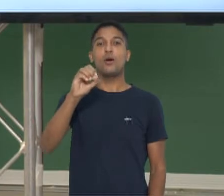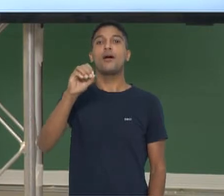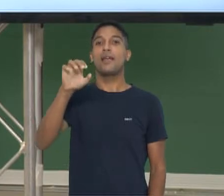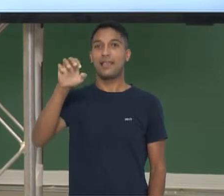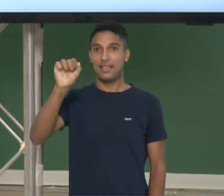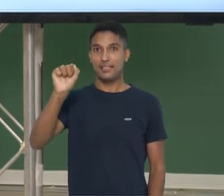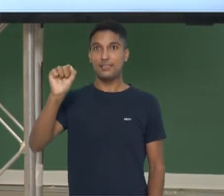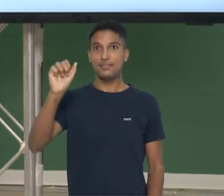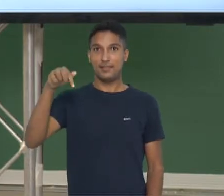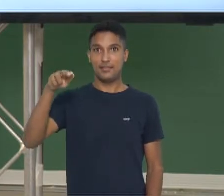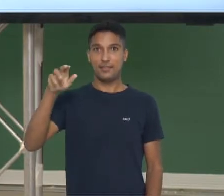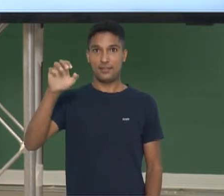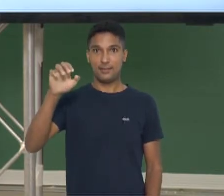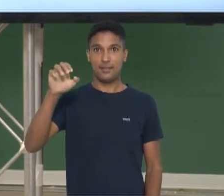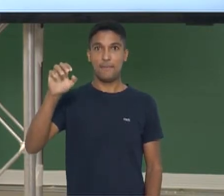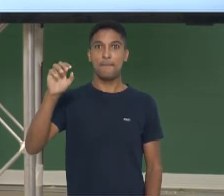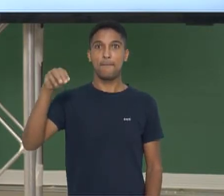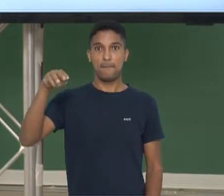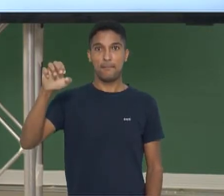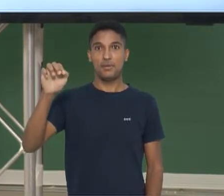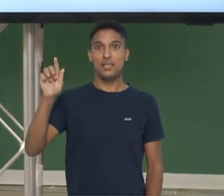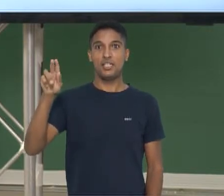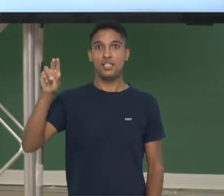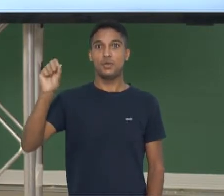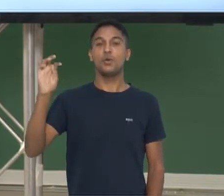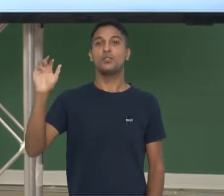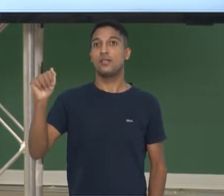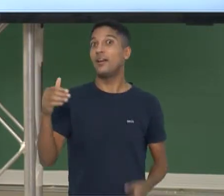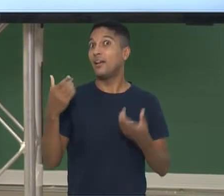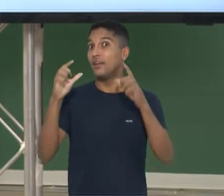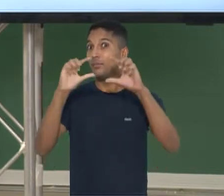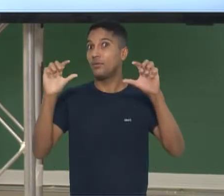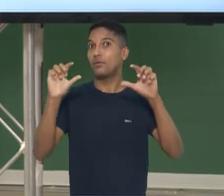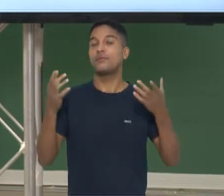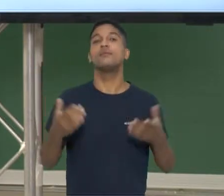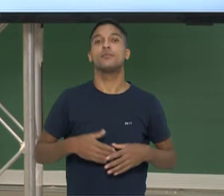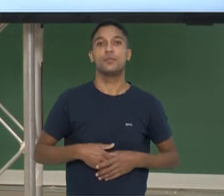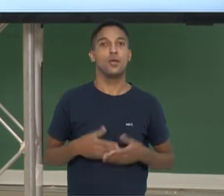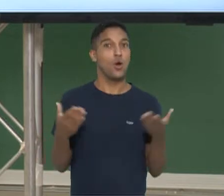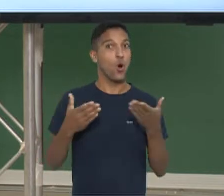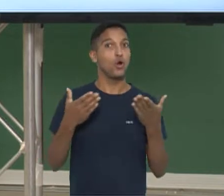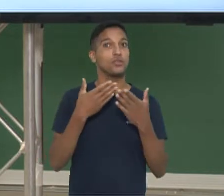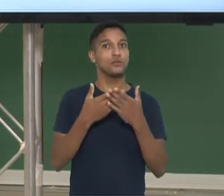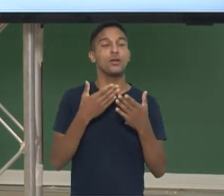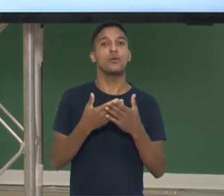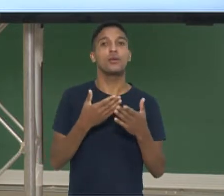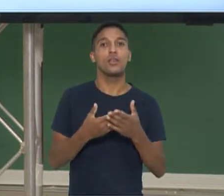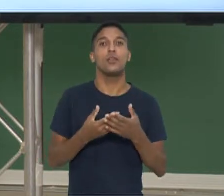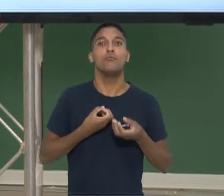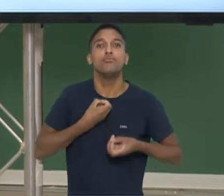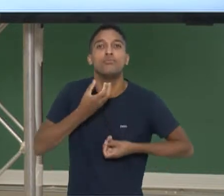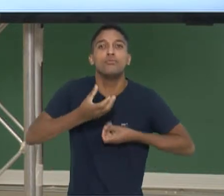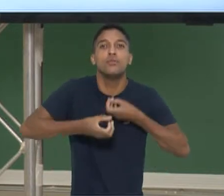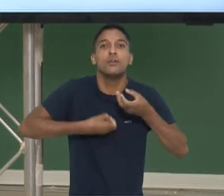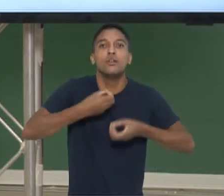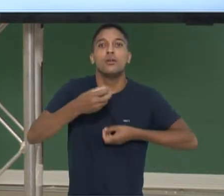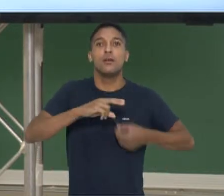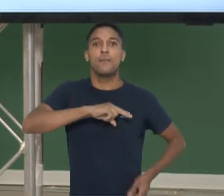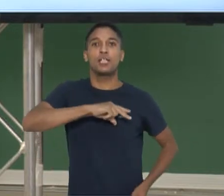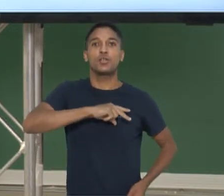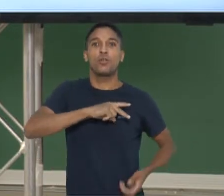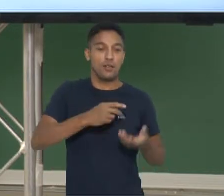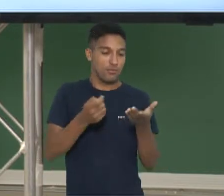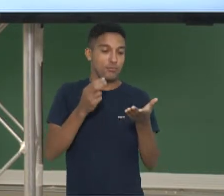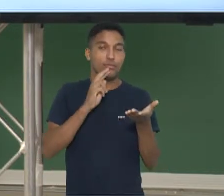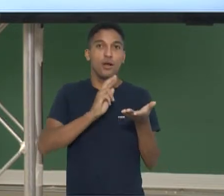Vamos ver um pouquinho sobre o relato personal, o relato pessoal. O uso do verbo gustar. E nós